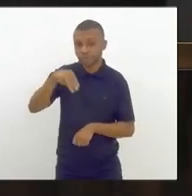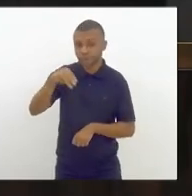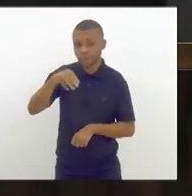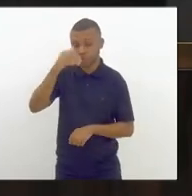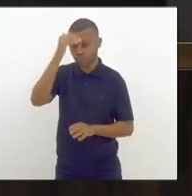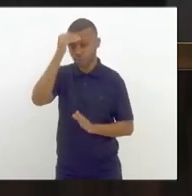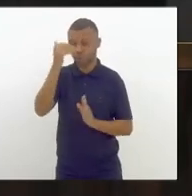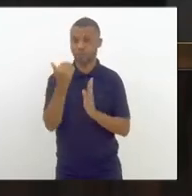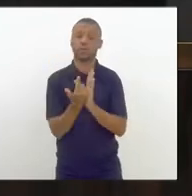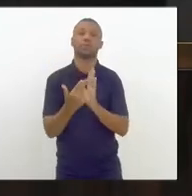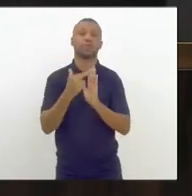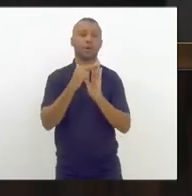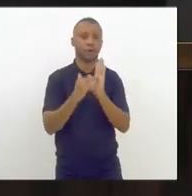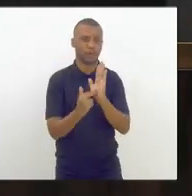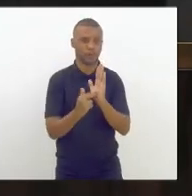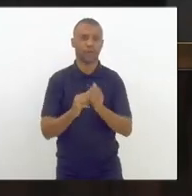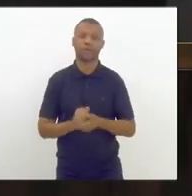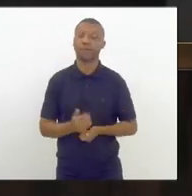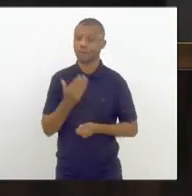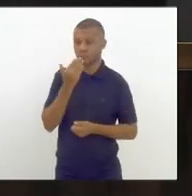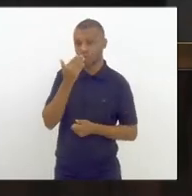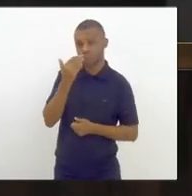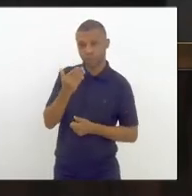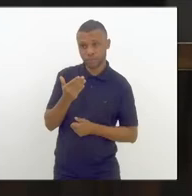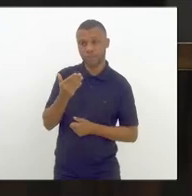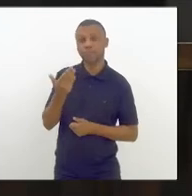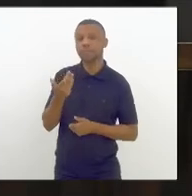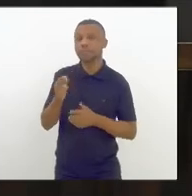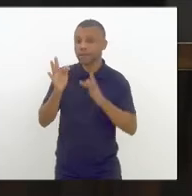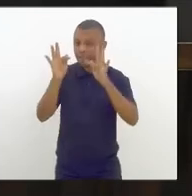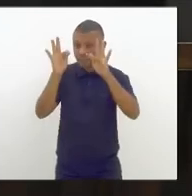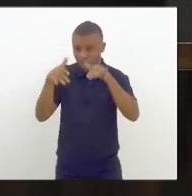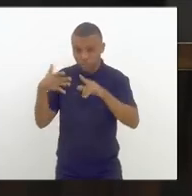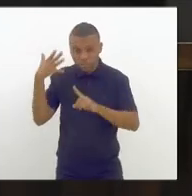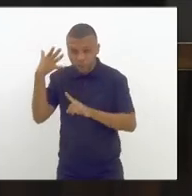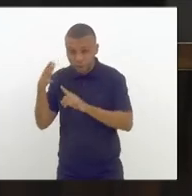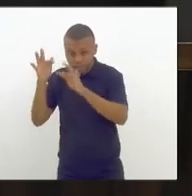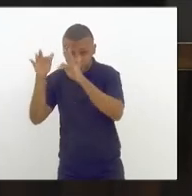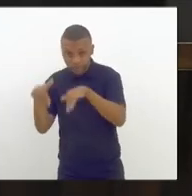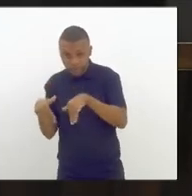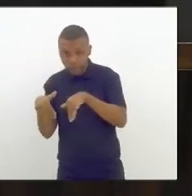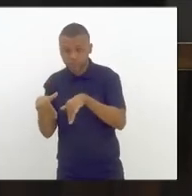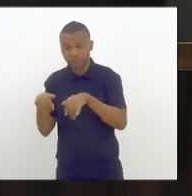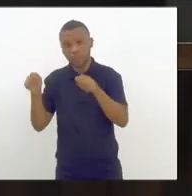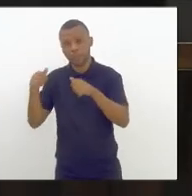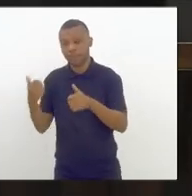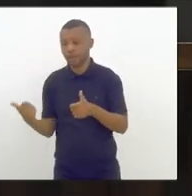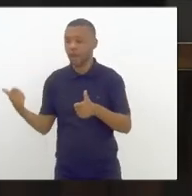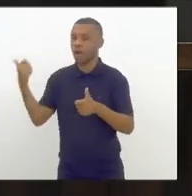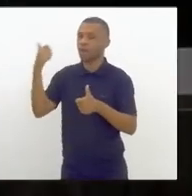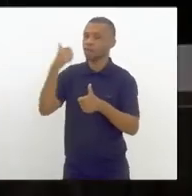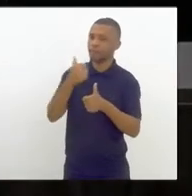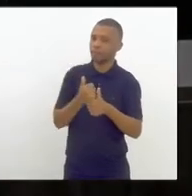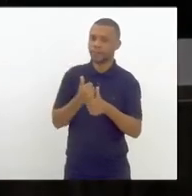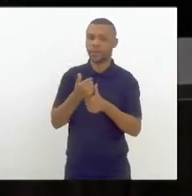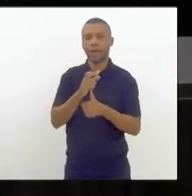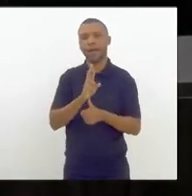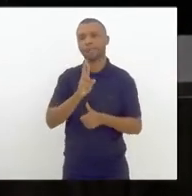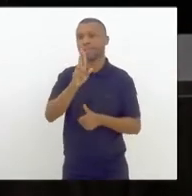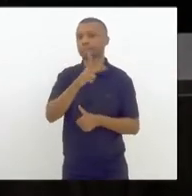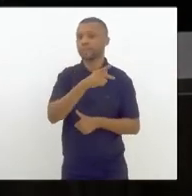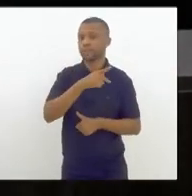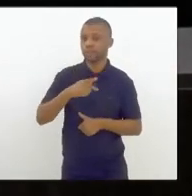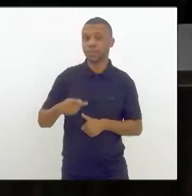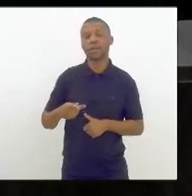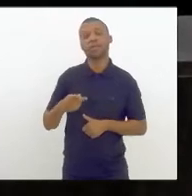regimental depois eu pediria vossa excelência que ao encerrar o seu discurso pudesse assumir aqui a presidência para